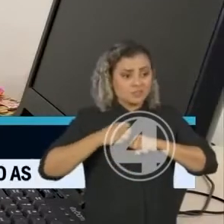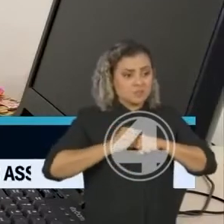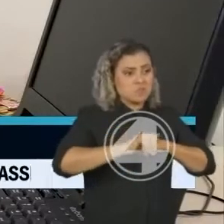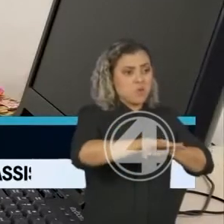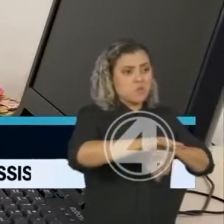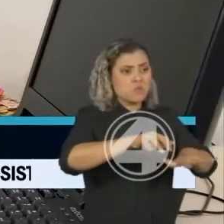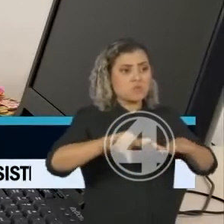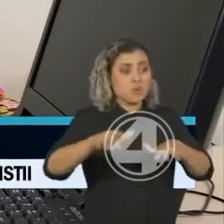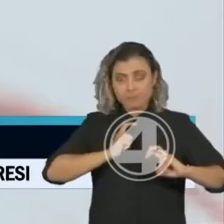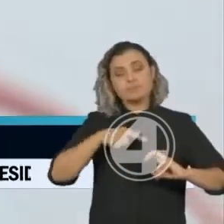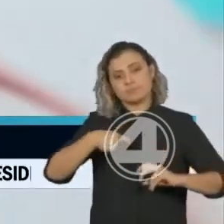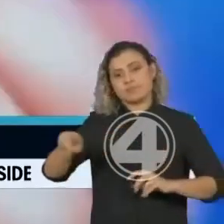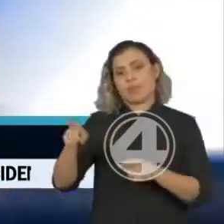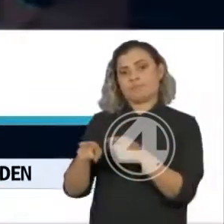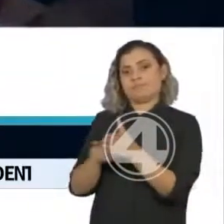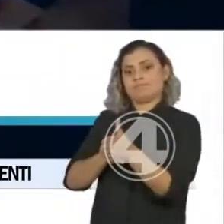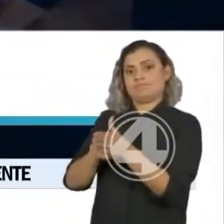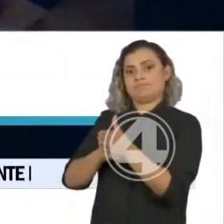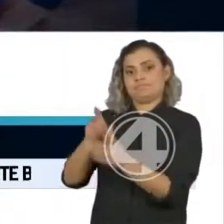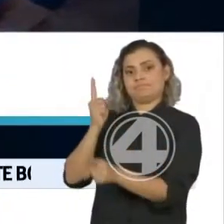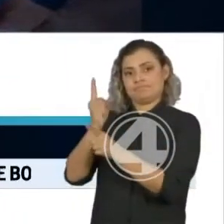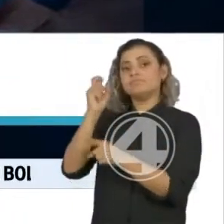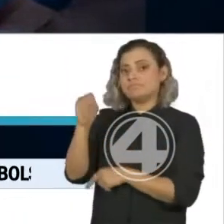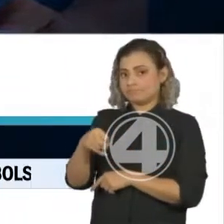mas isso ainda não está muito claro